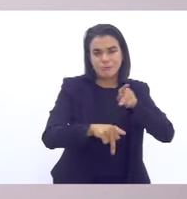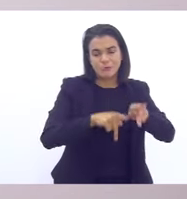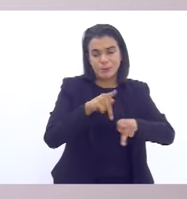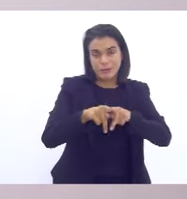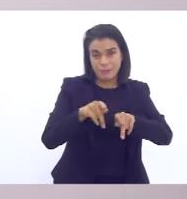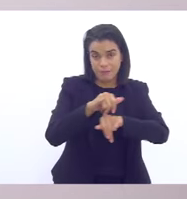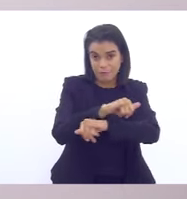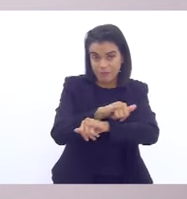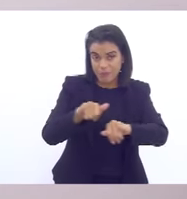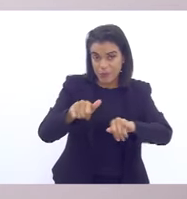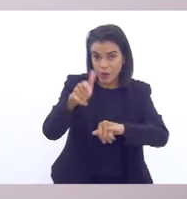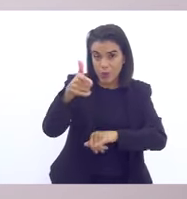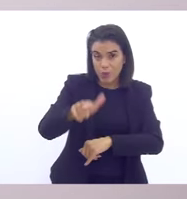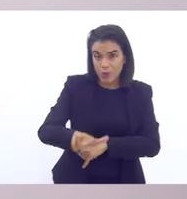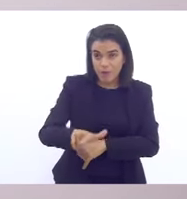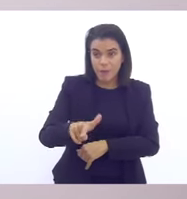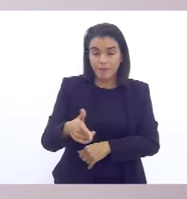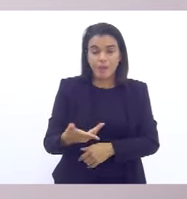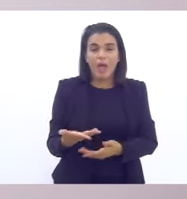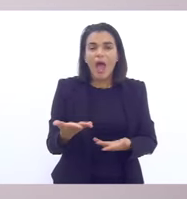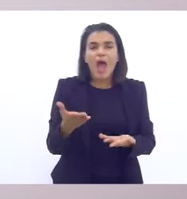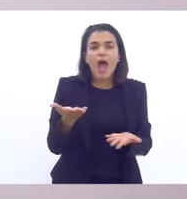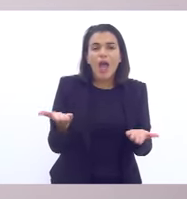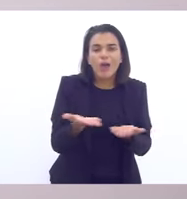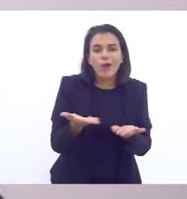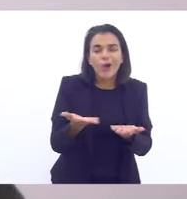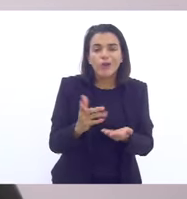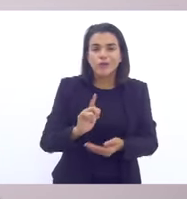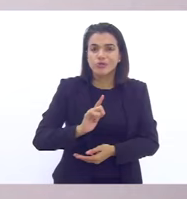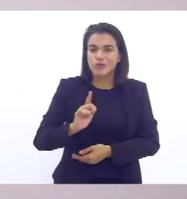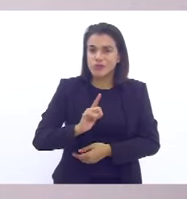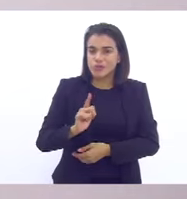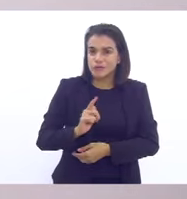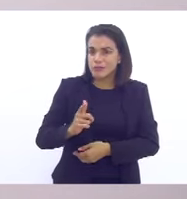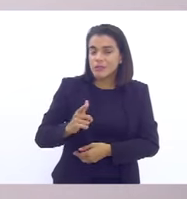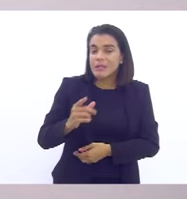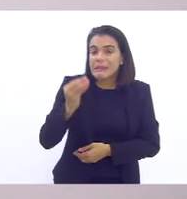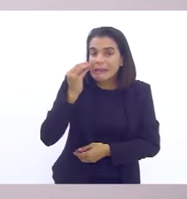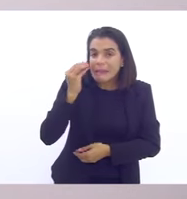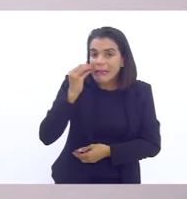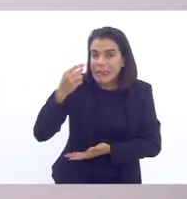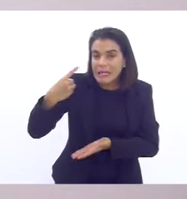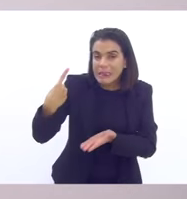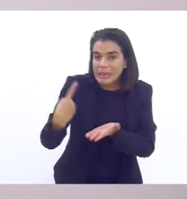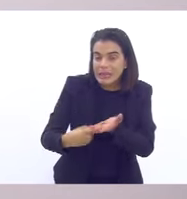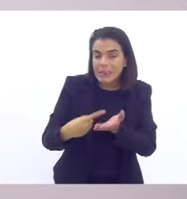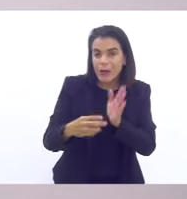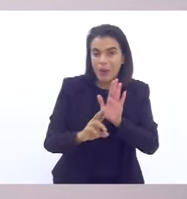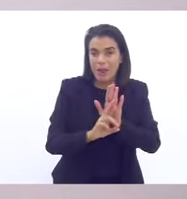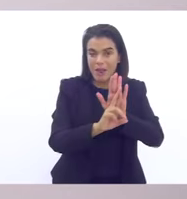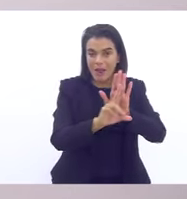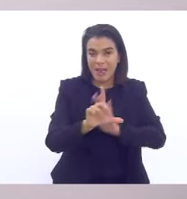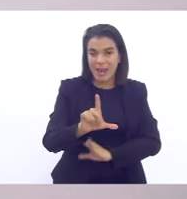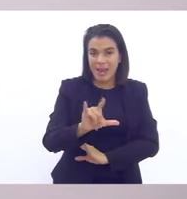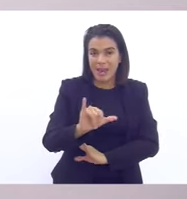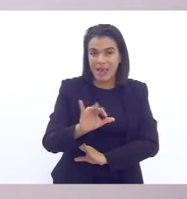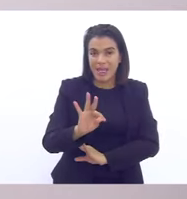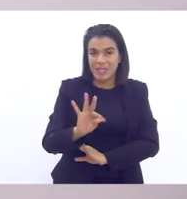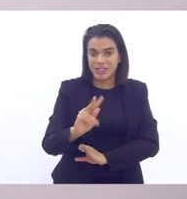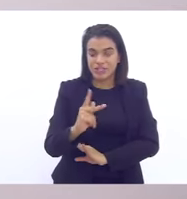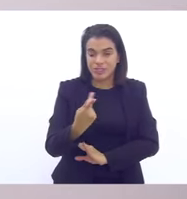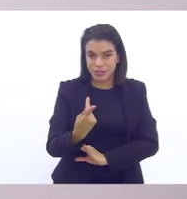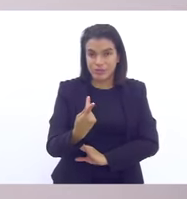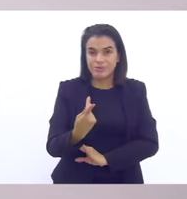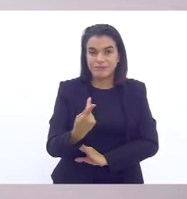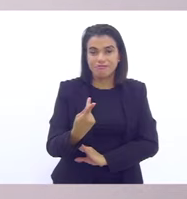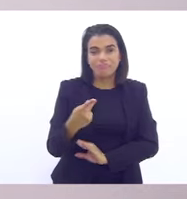todos vocês, tive agora, recentemente, tentando fazer um agendamento com o representante da Light no Médio